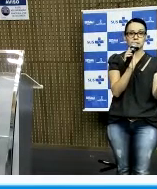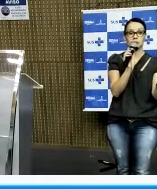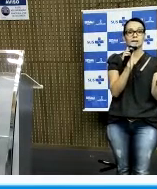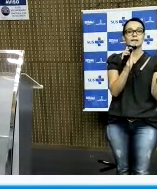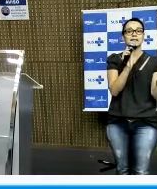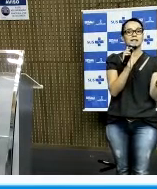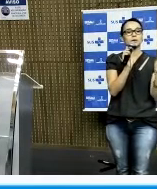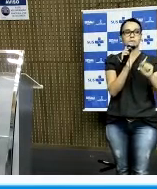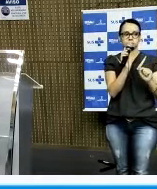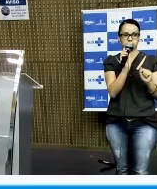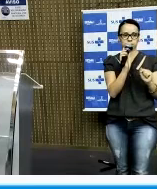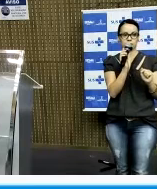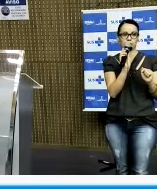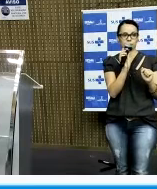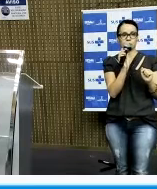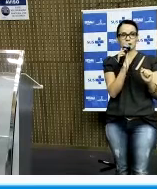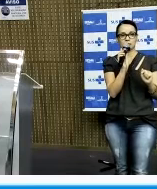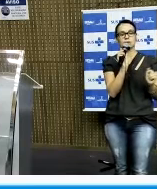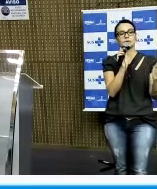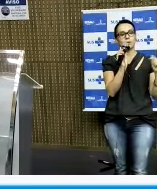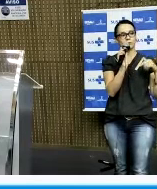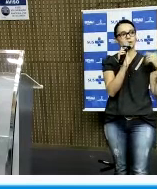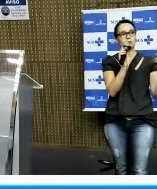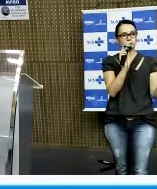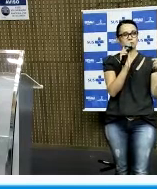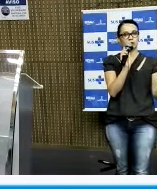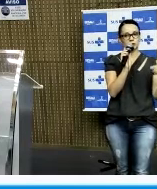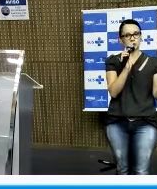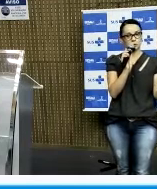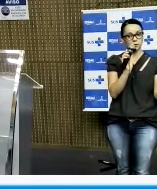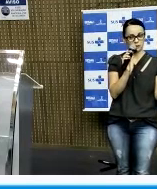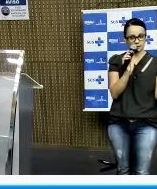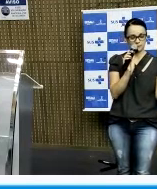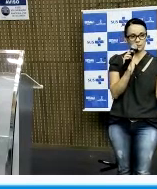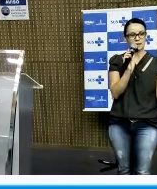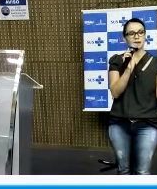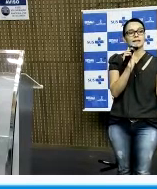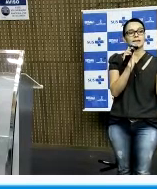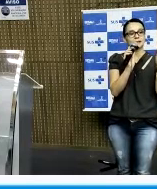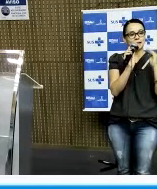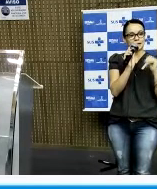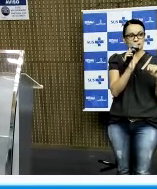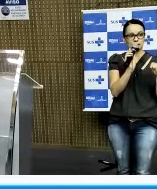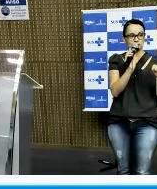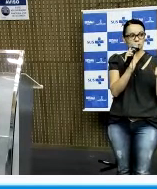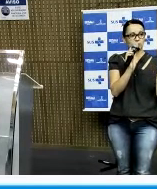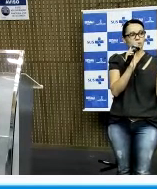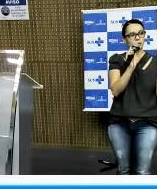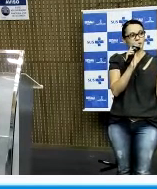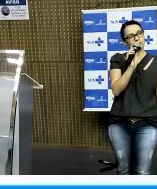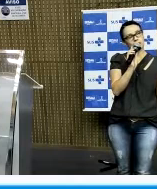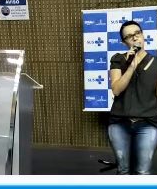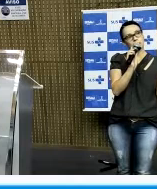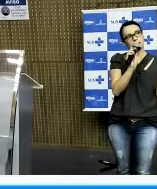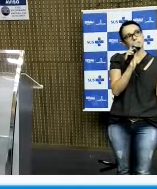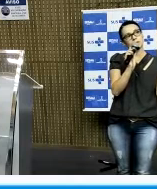investigamos 101 usuários com sintomas sugestivos de tuberculose. Desses 101,